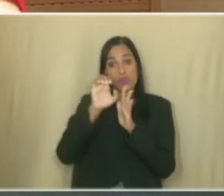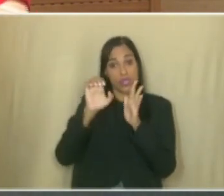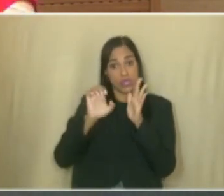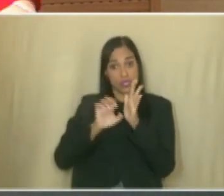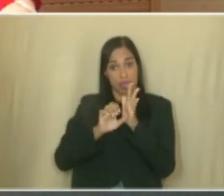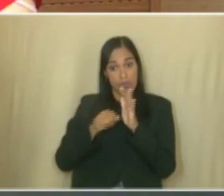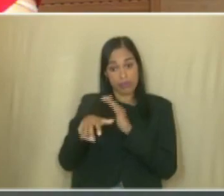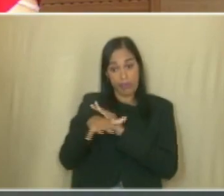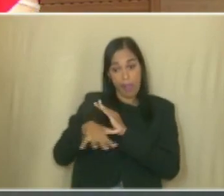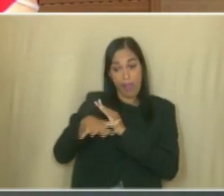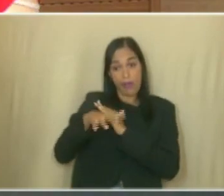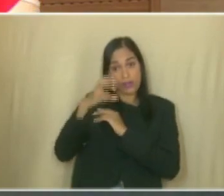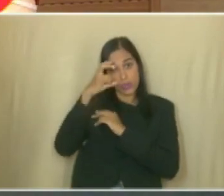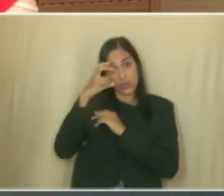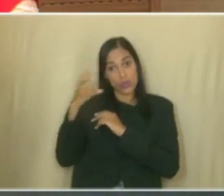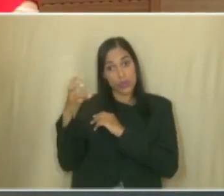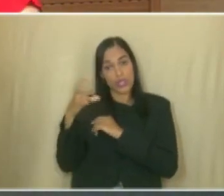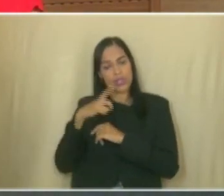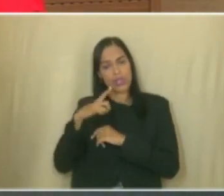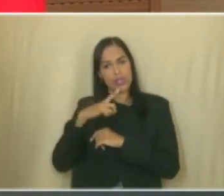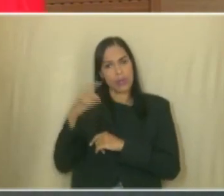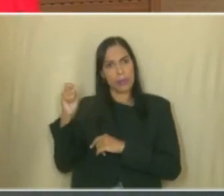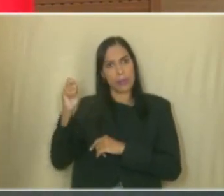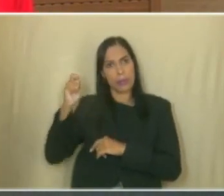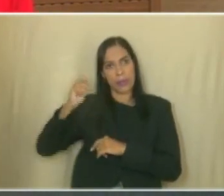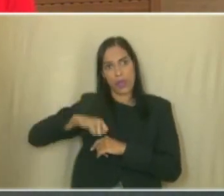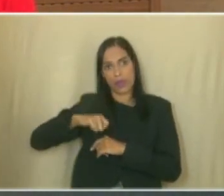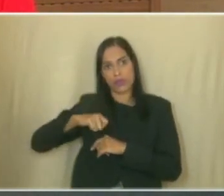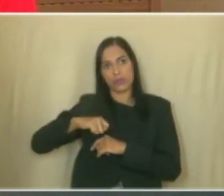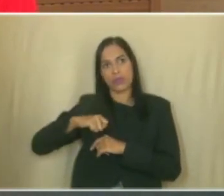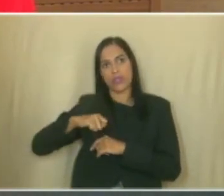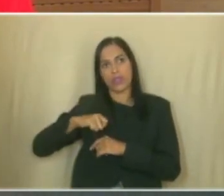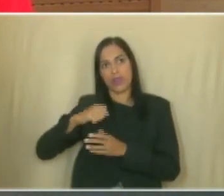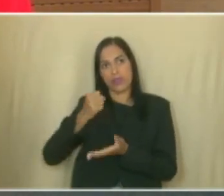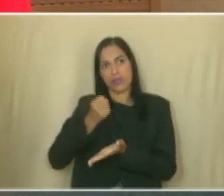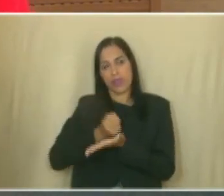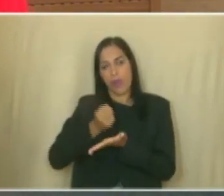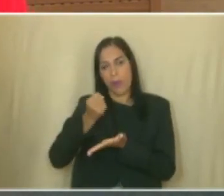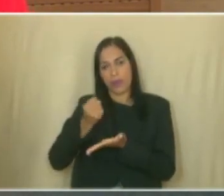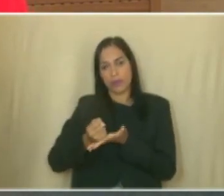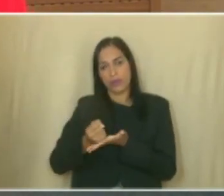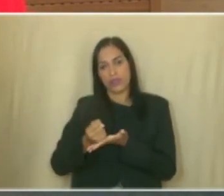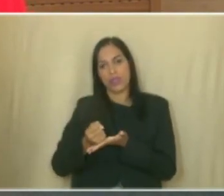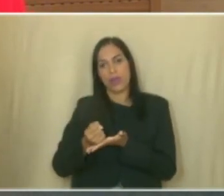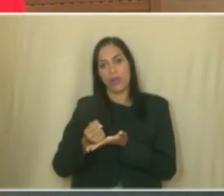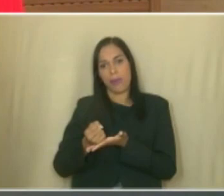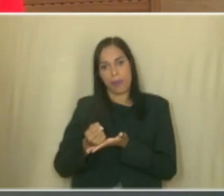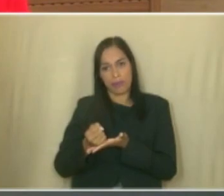cultura tenha a possibilidade da fase documental ser sanada.